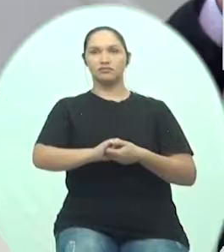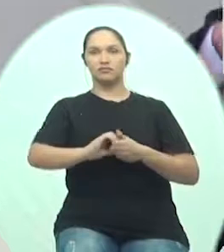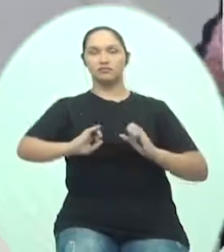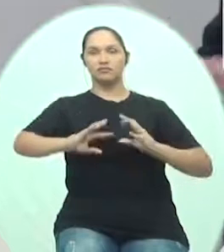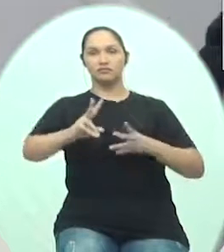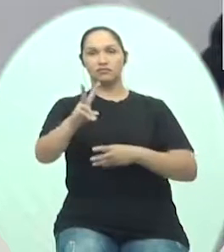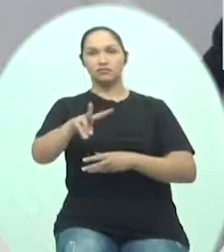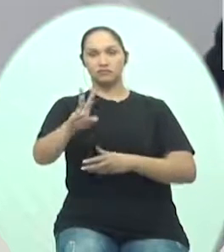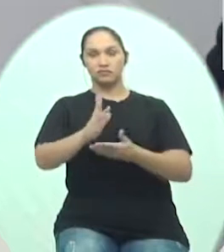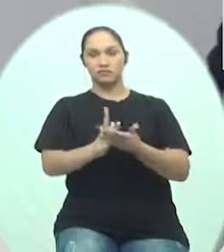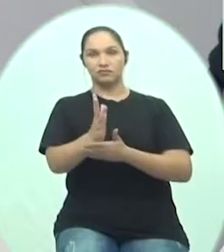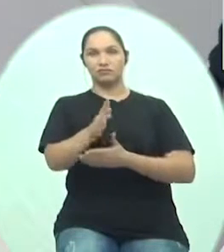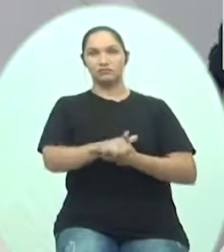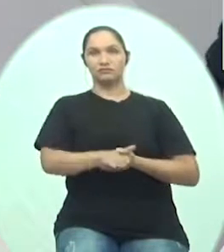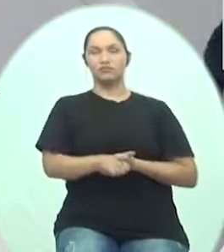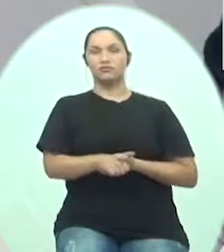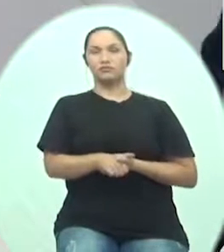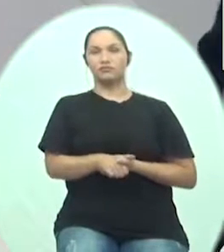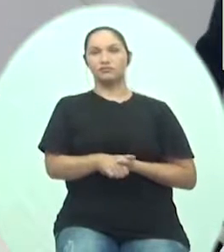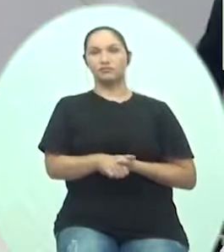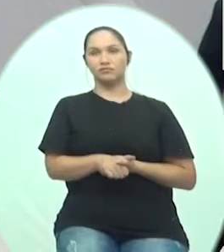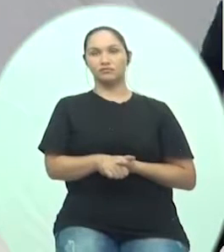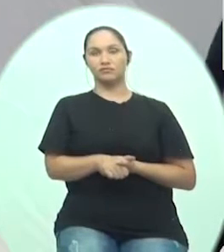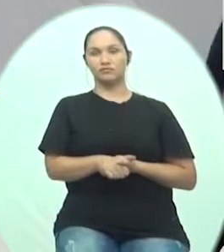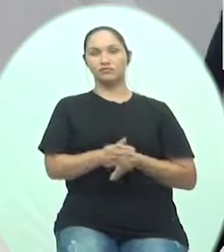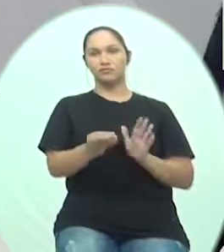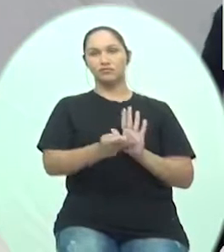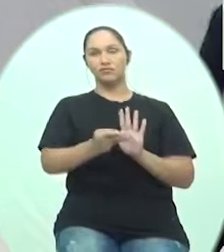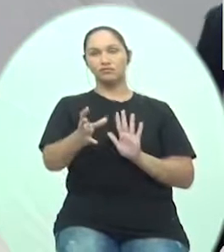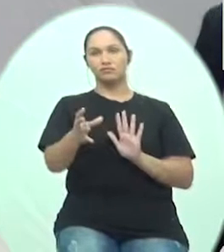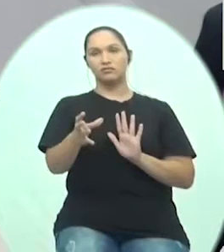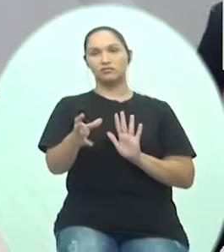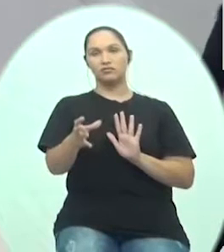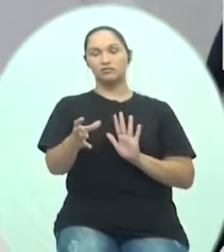aprovado por unanimidade indicação